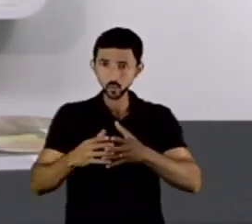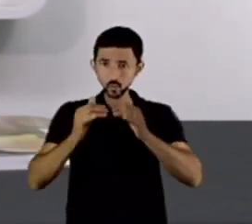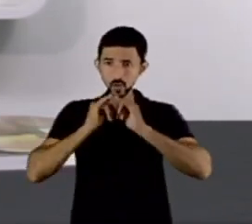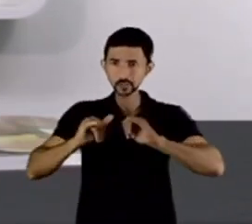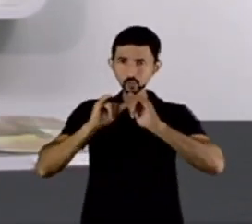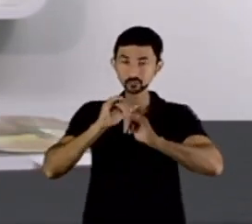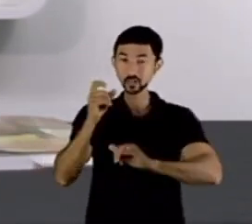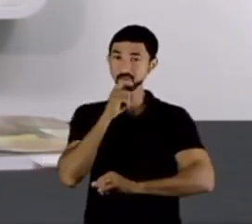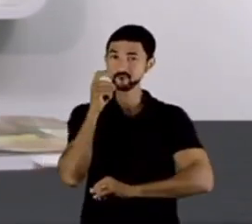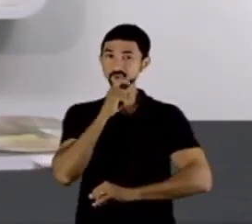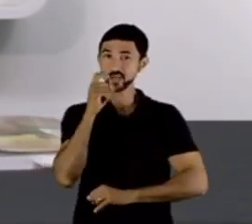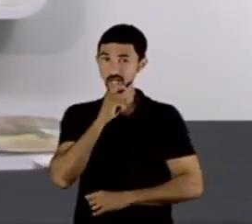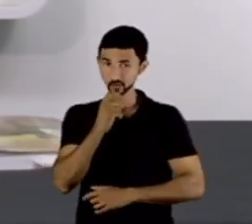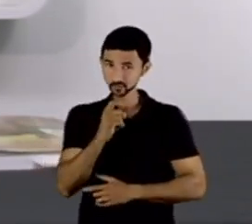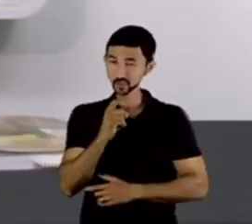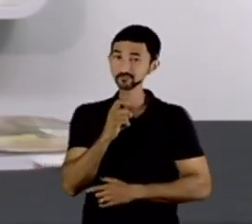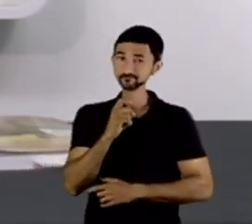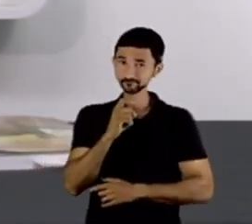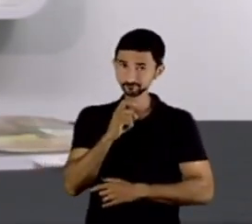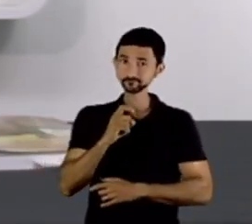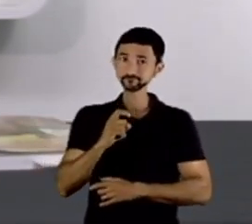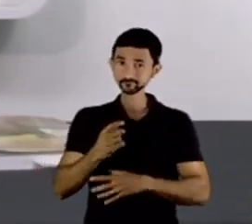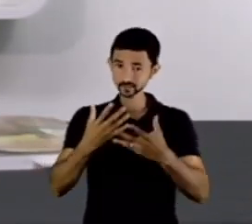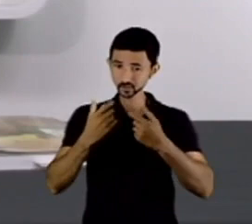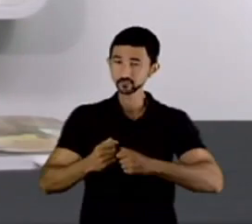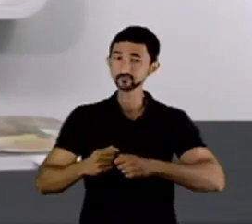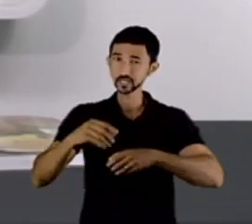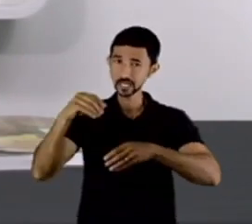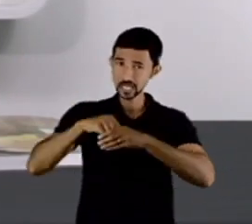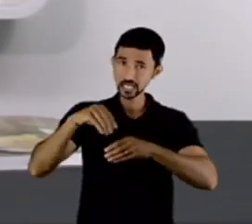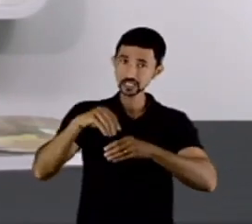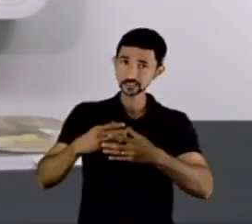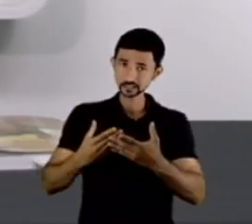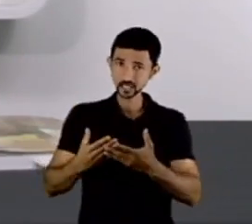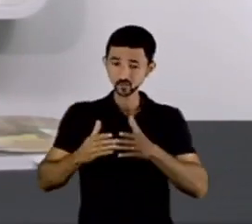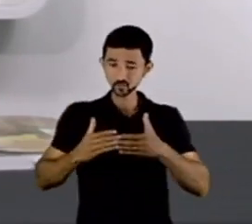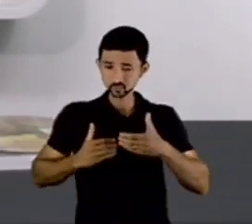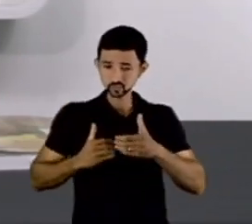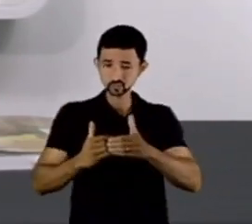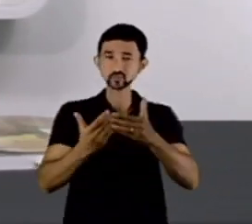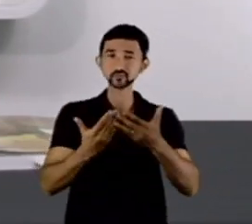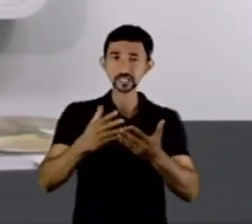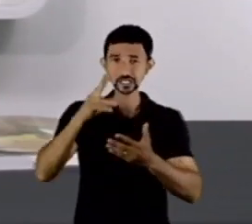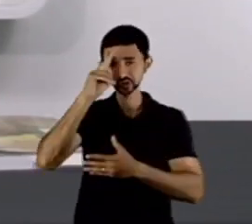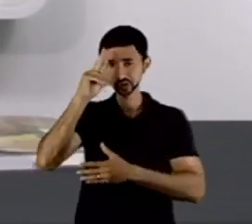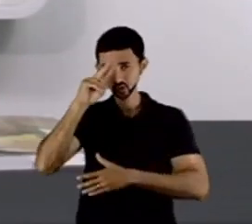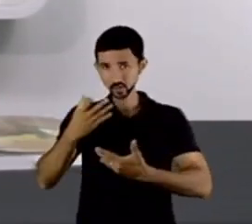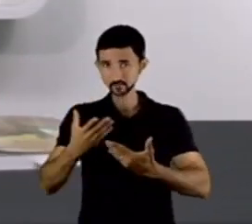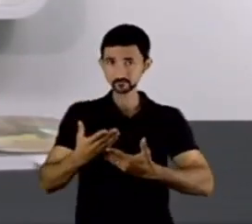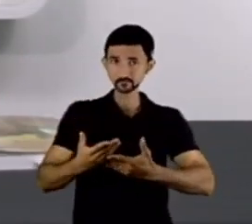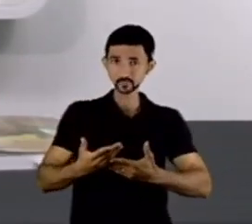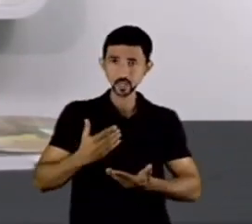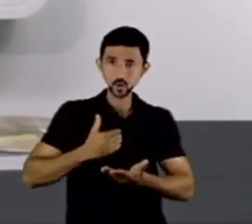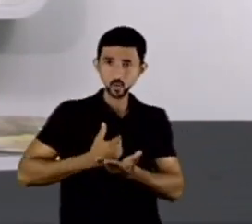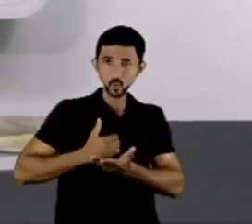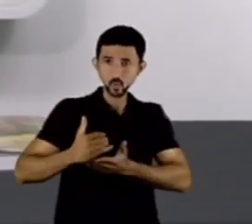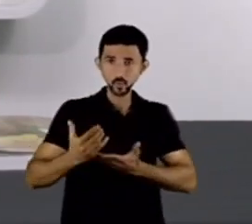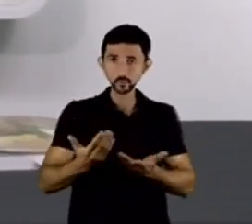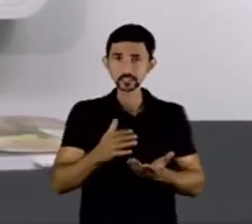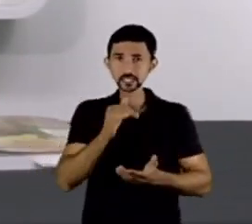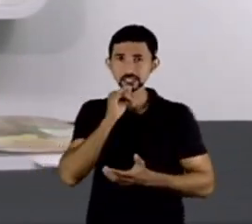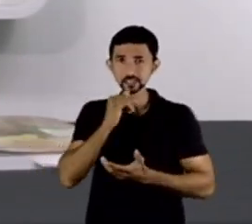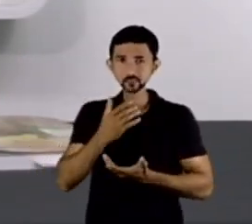notícias falsas, elas definem uma eleição, né? Elas definem os rumos da história, porque a partir disso, a partir